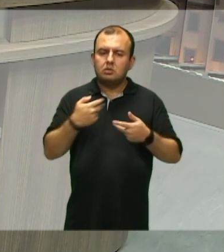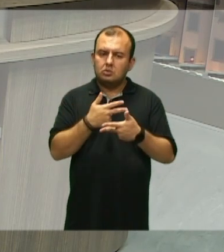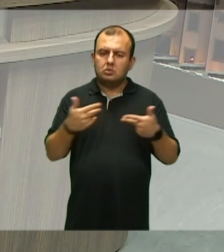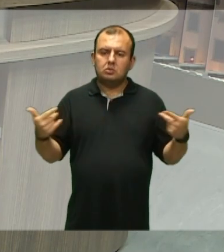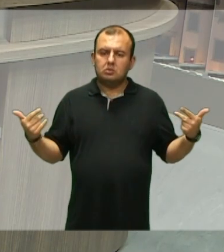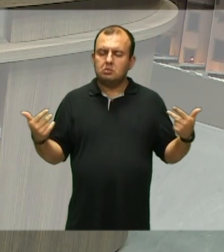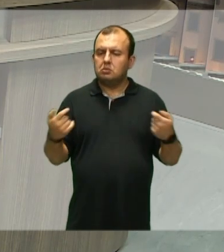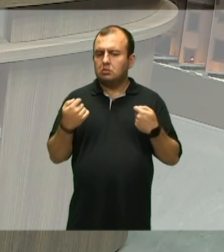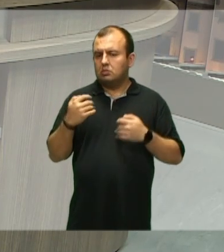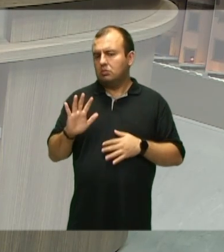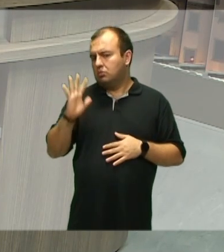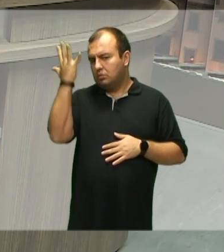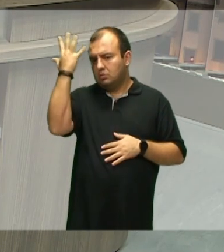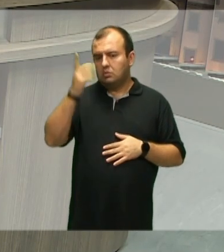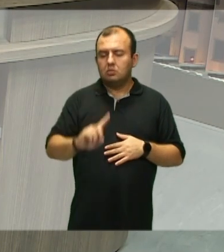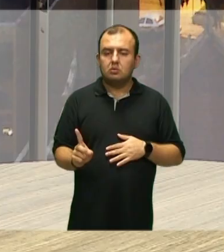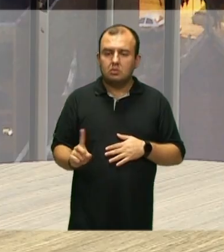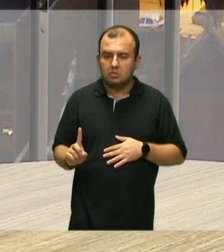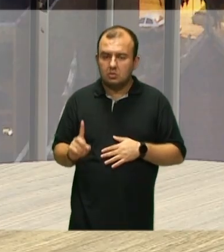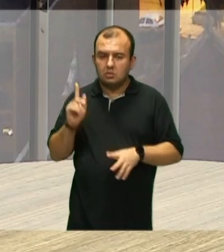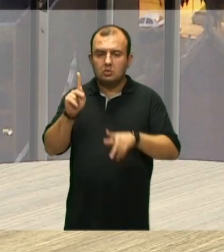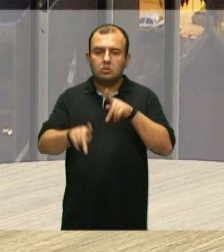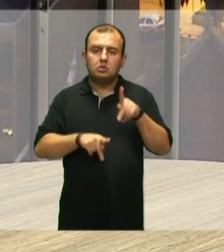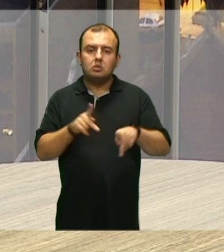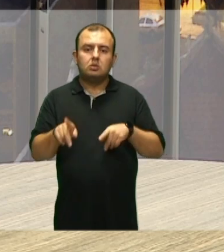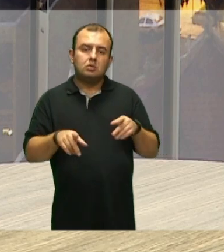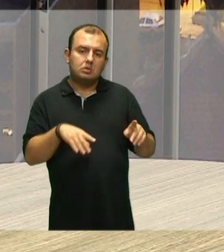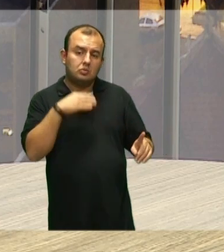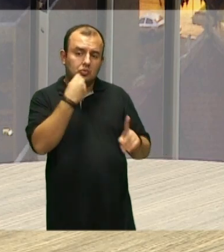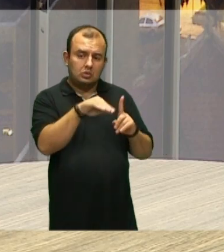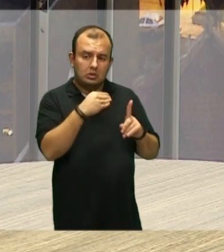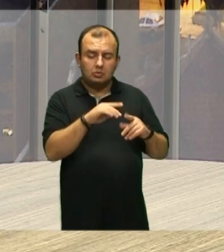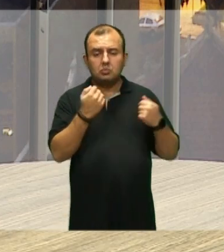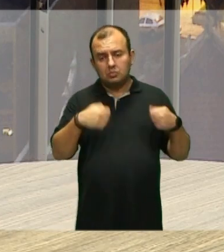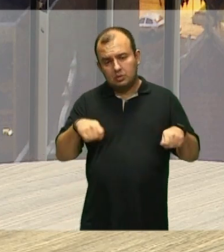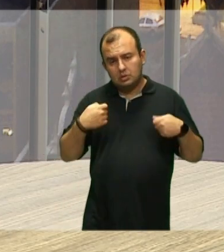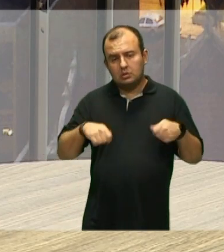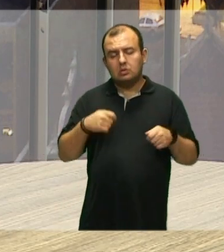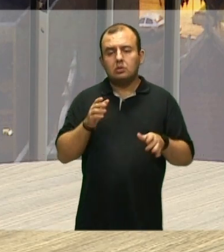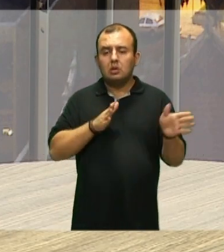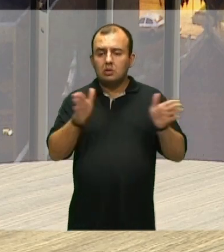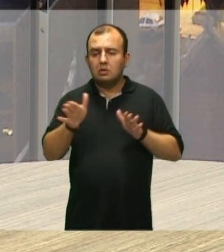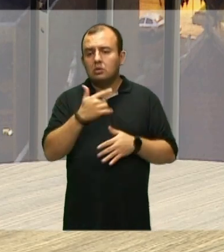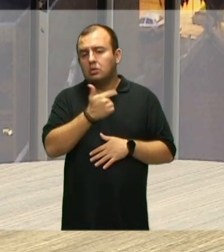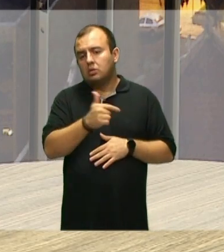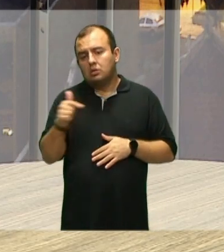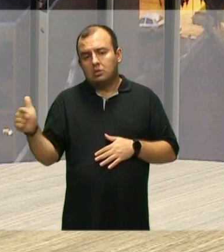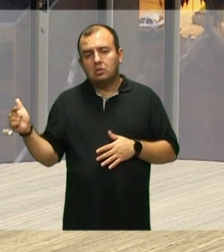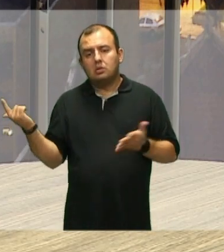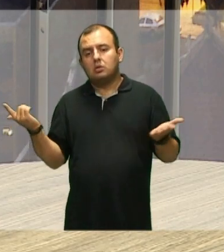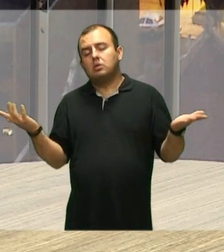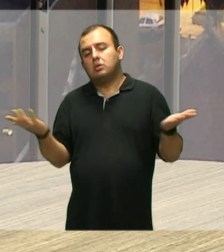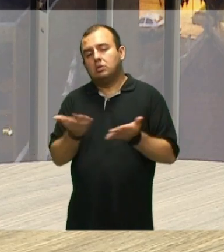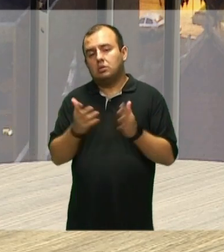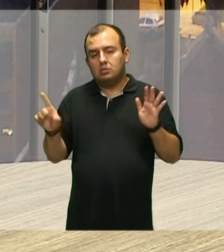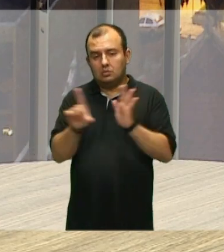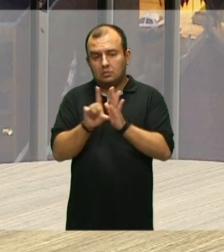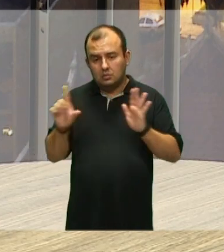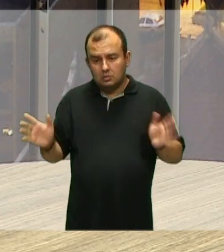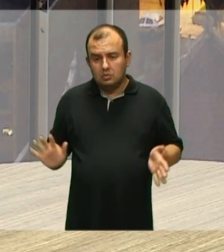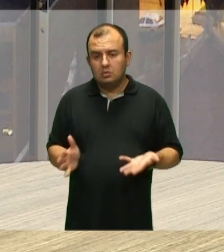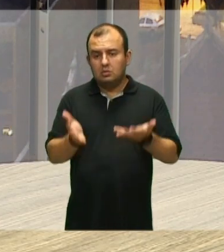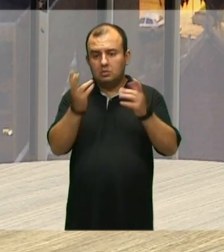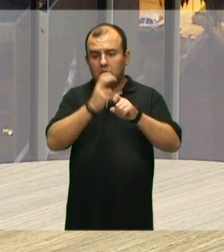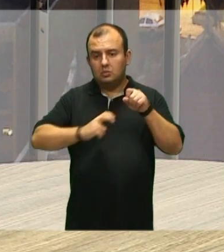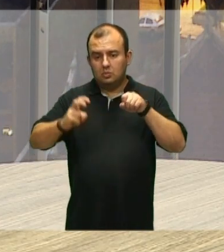não aconteceria. E não chega, né, nessa população que realmente é a mais carente e que não teria acesso de outra forma. E hoje também as leis de incentivo, a gente também